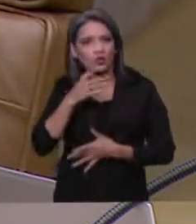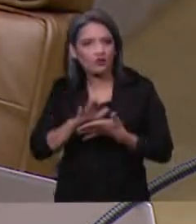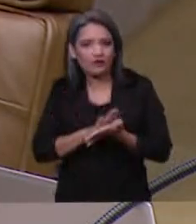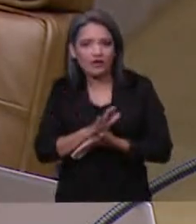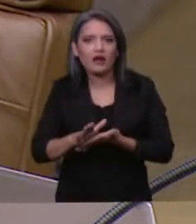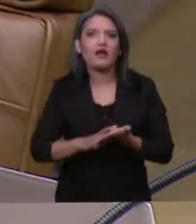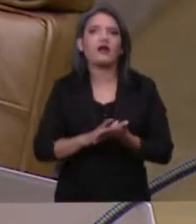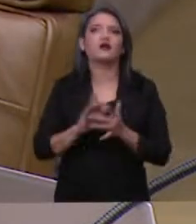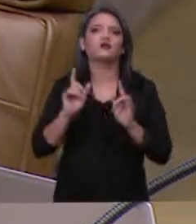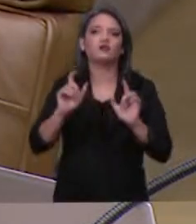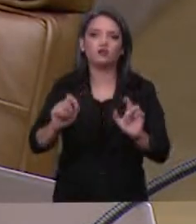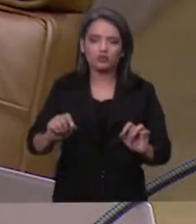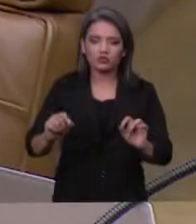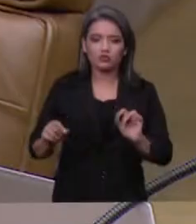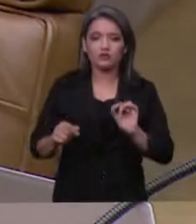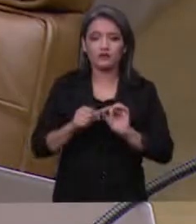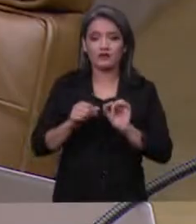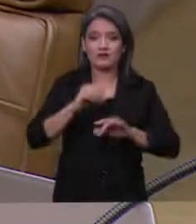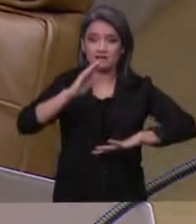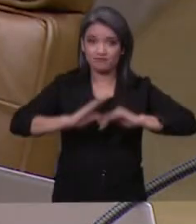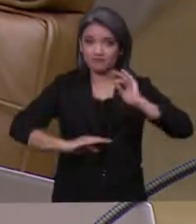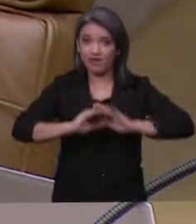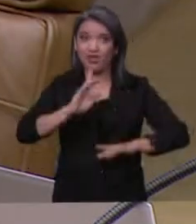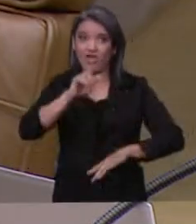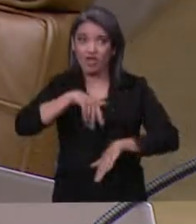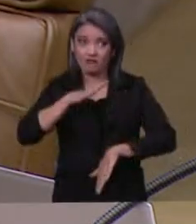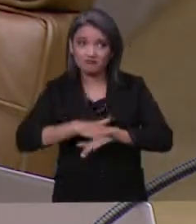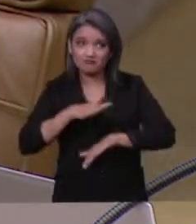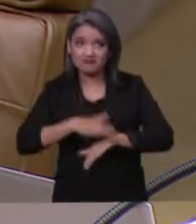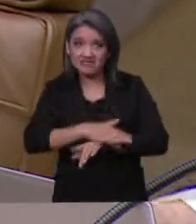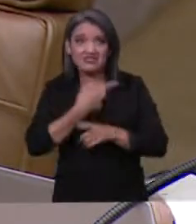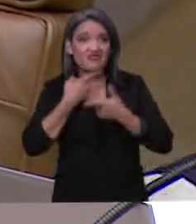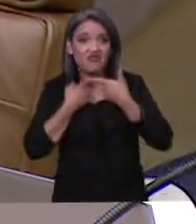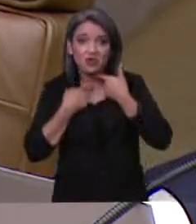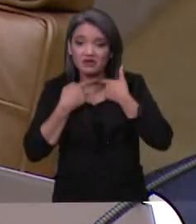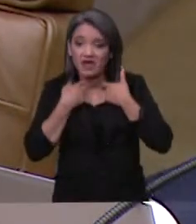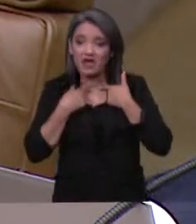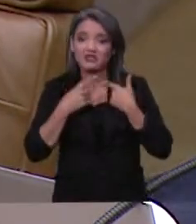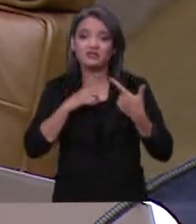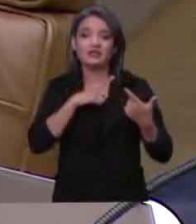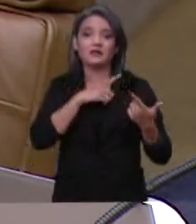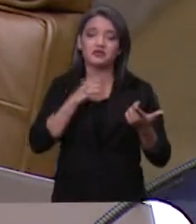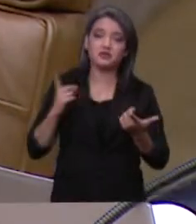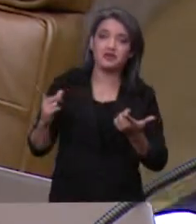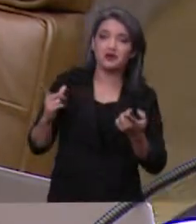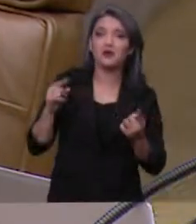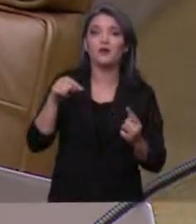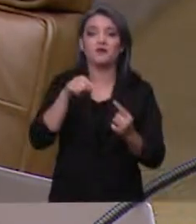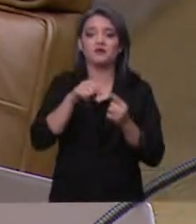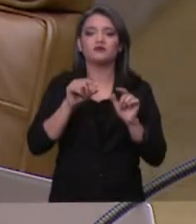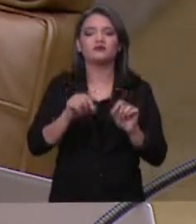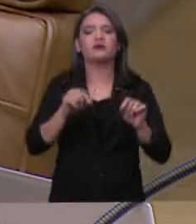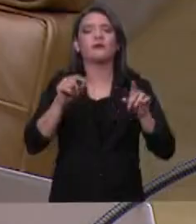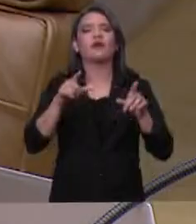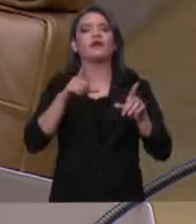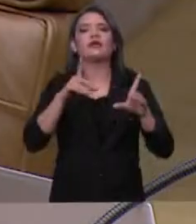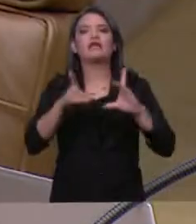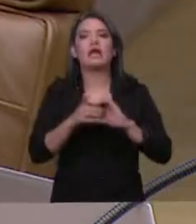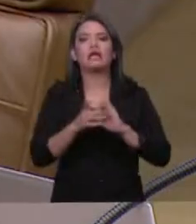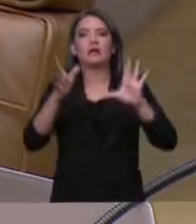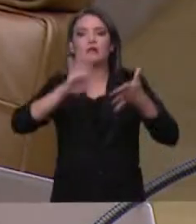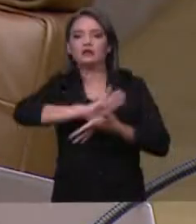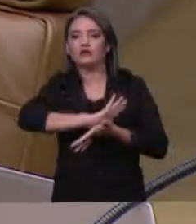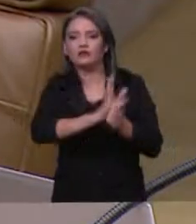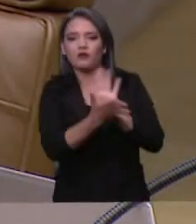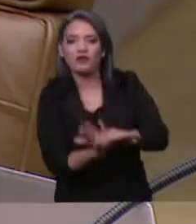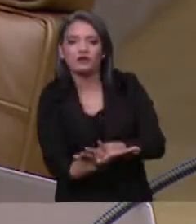que a prática foi feita dolosamente, buscando estes objetivos de destruição da democracia brasileira,